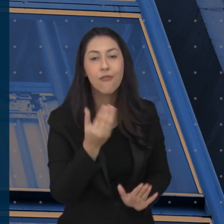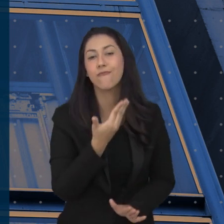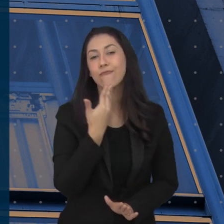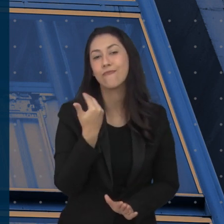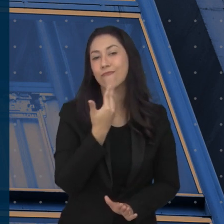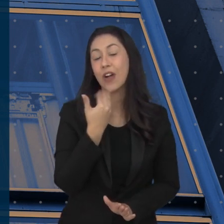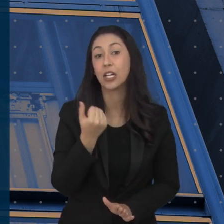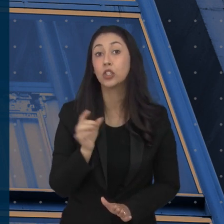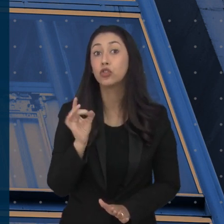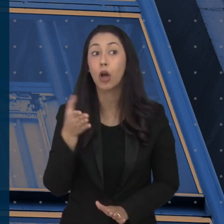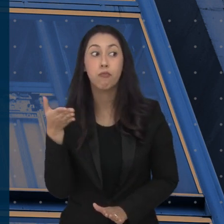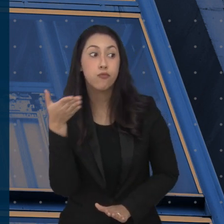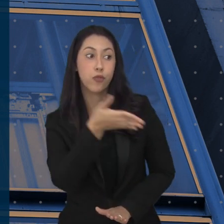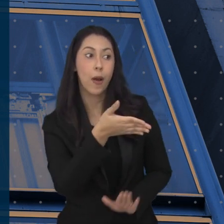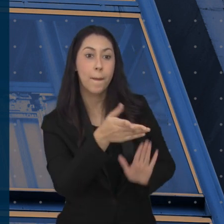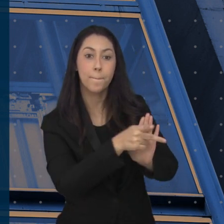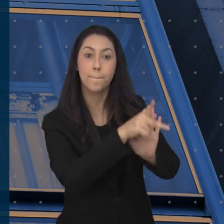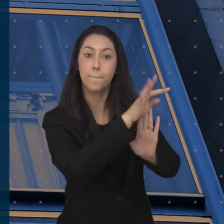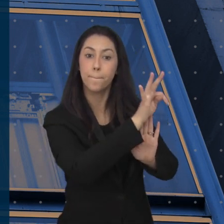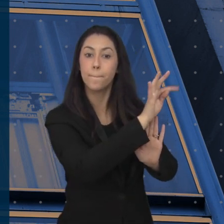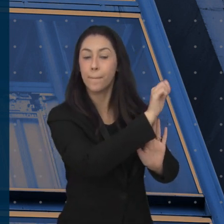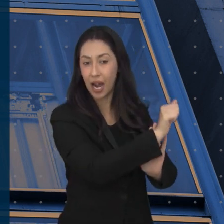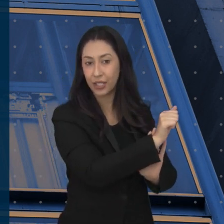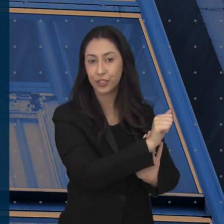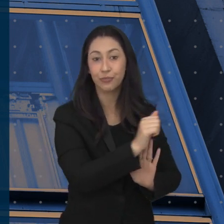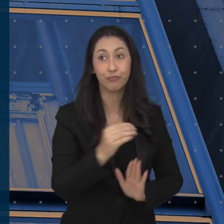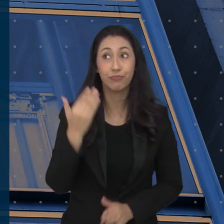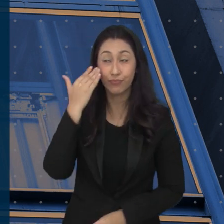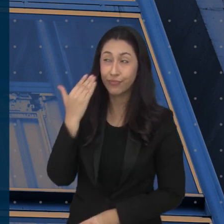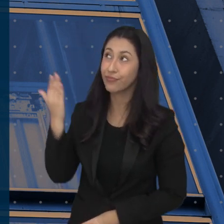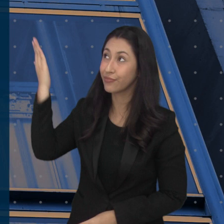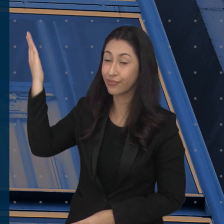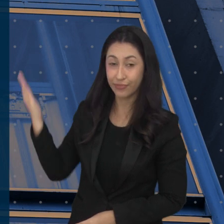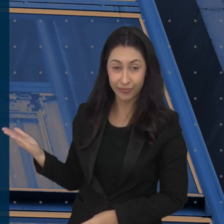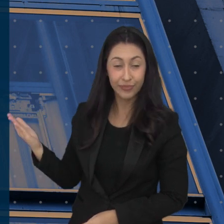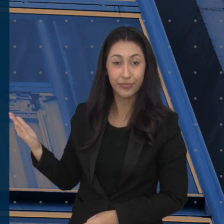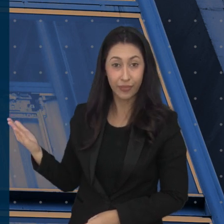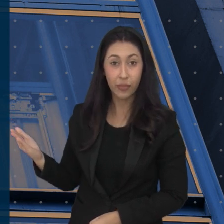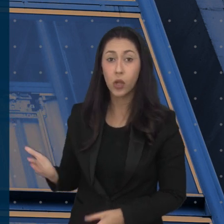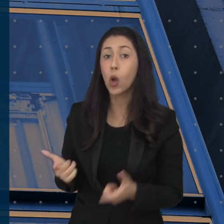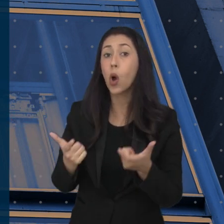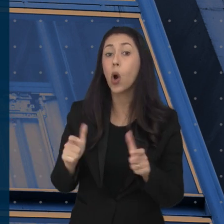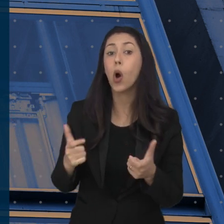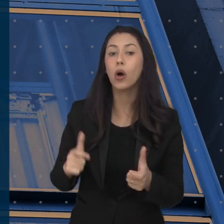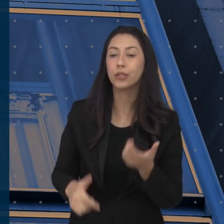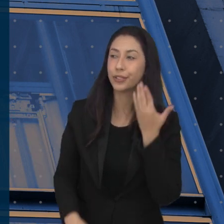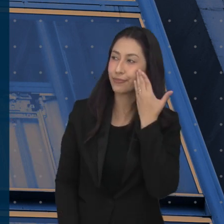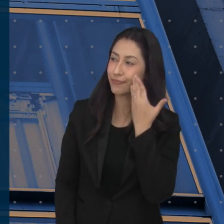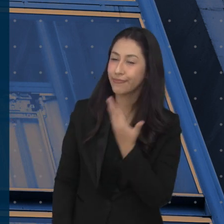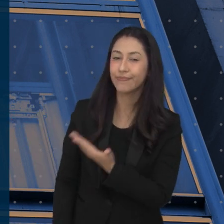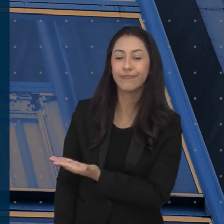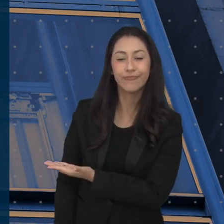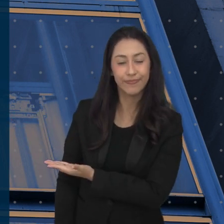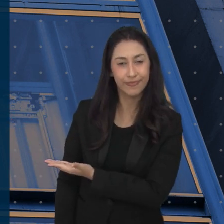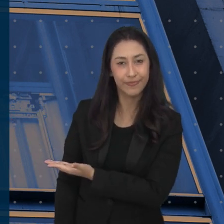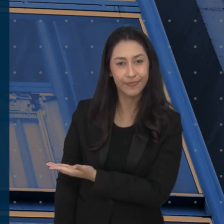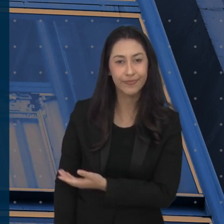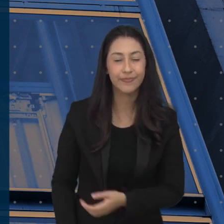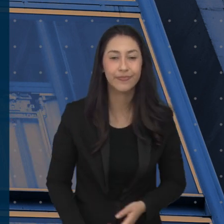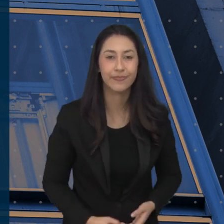comparecer ao PAT levando RG, CPF, carteira de trabalho e o cartão cidadão. O PAT fica na Praça Afonso Pena,